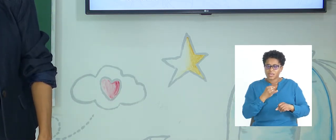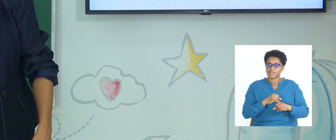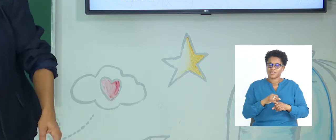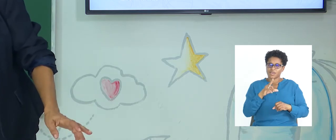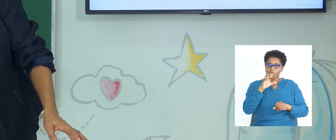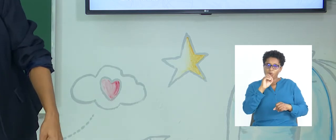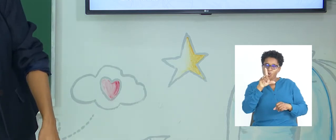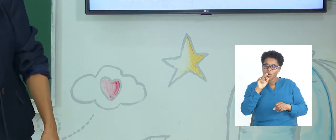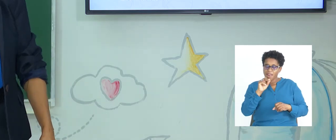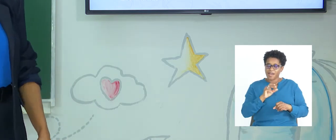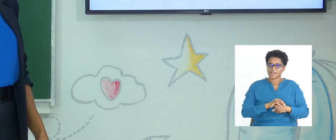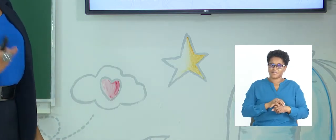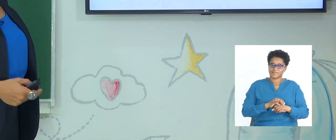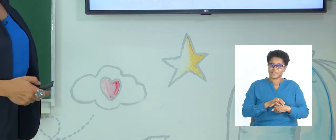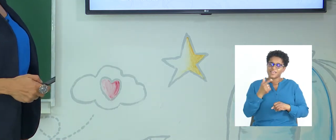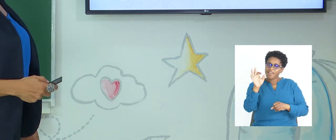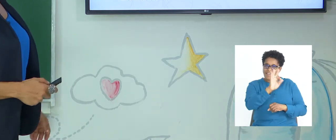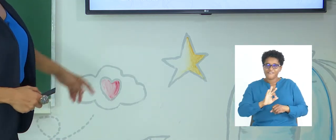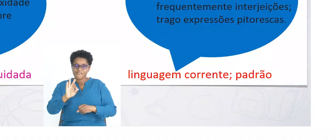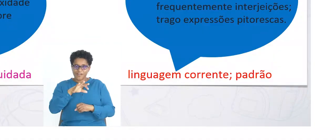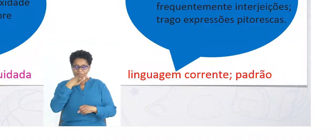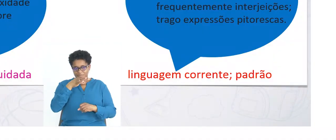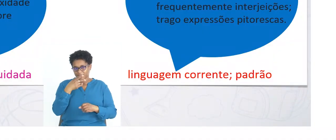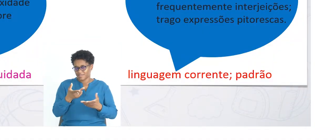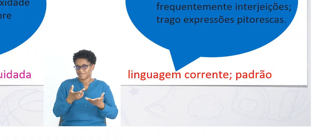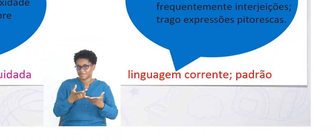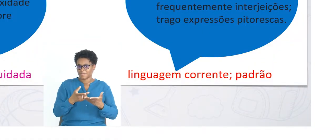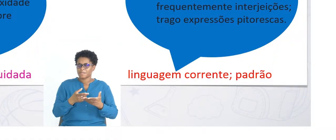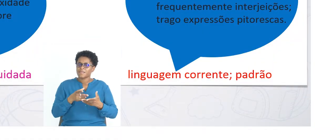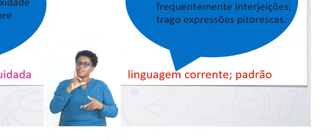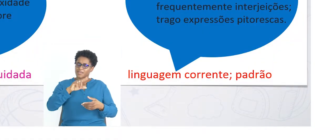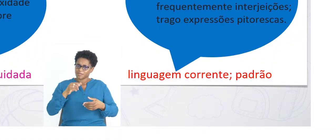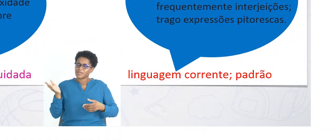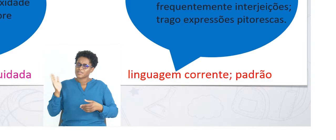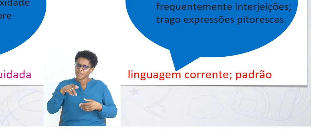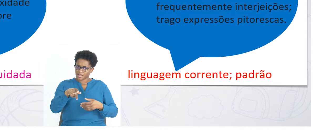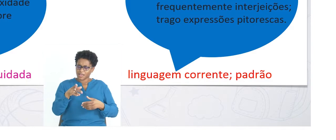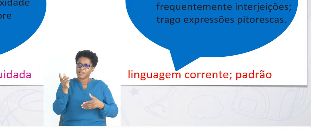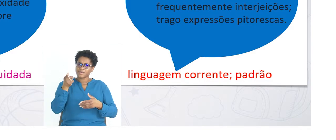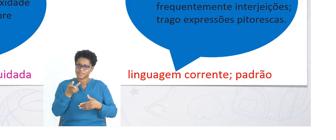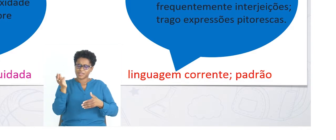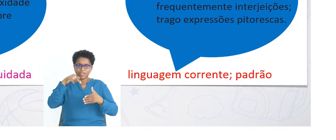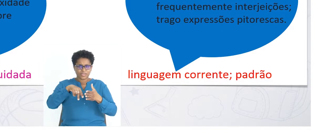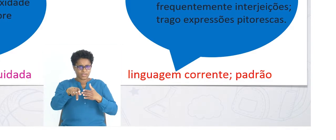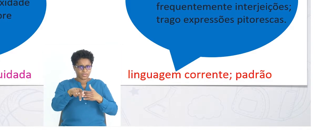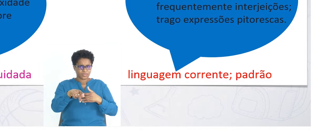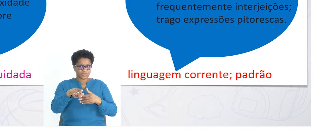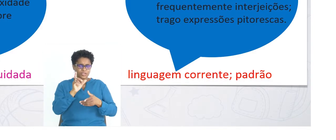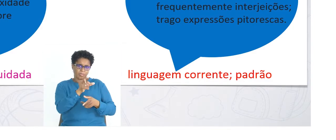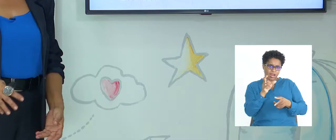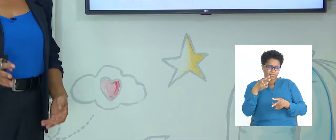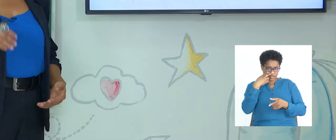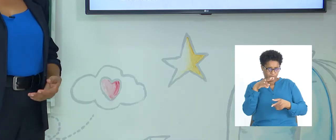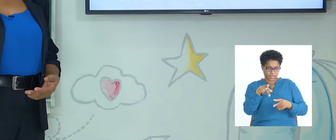oi, olá. Então, são formas de usar as interjeições. E trazes lá dentro expressões